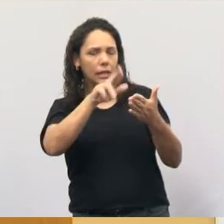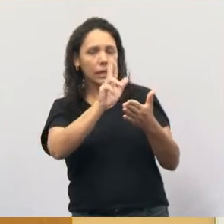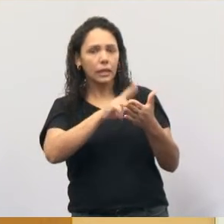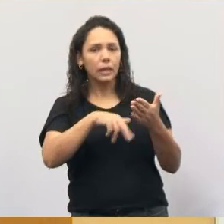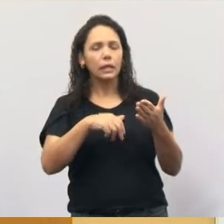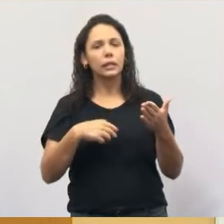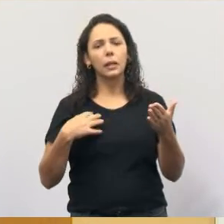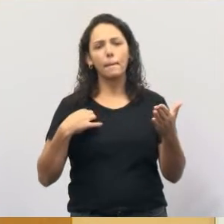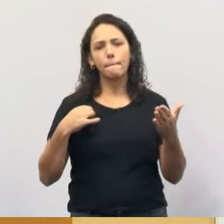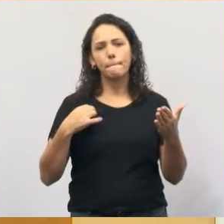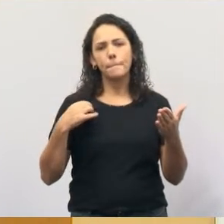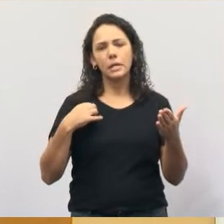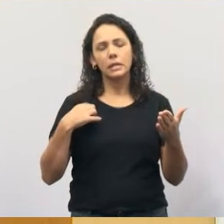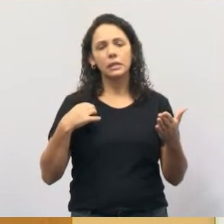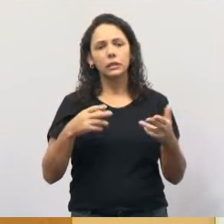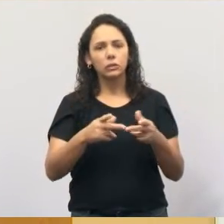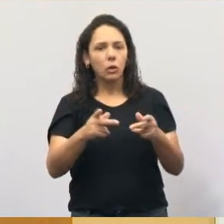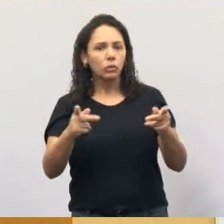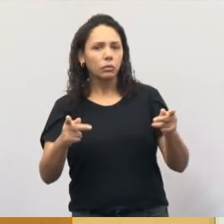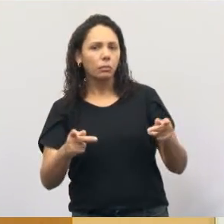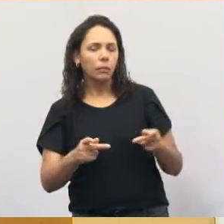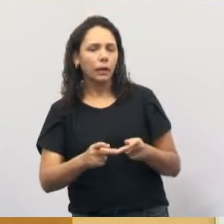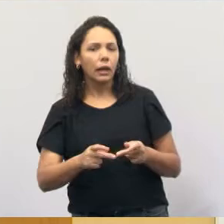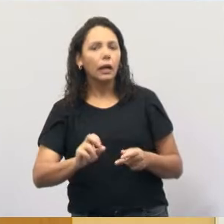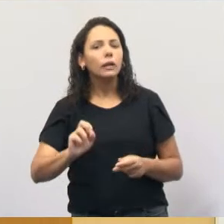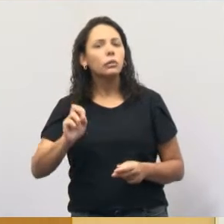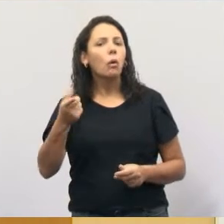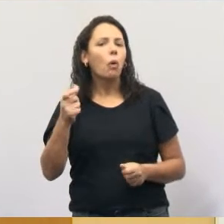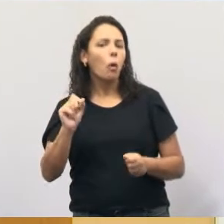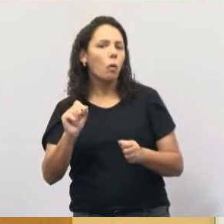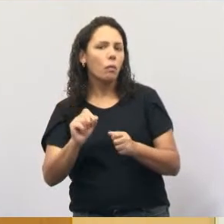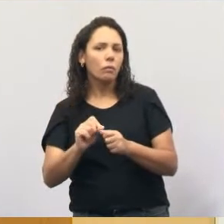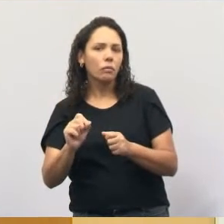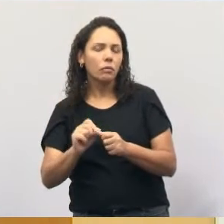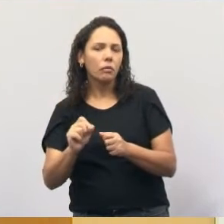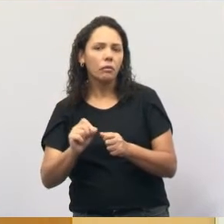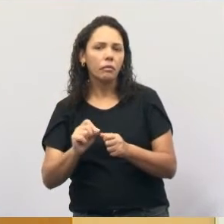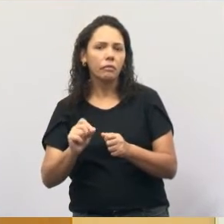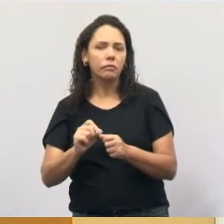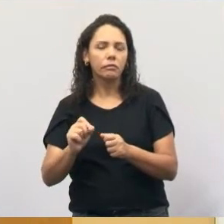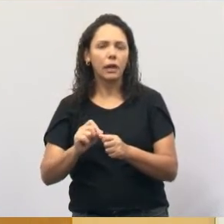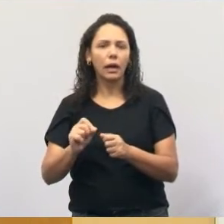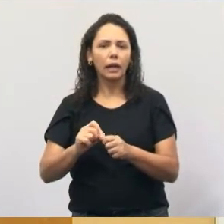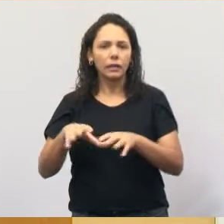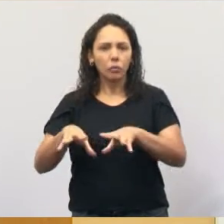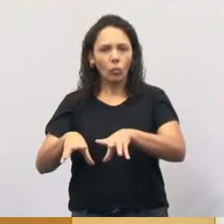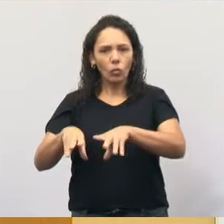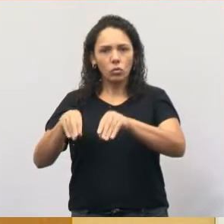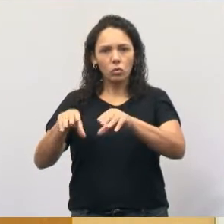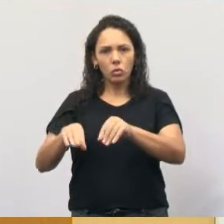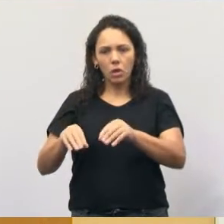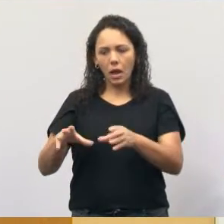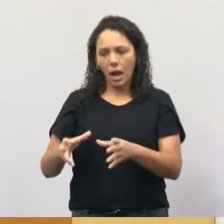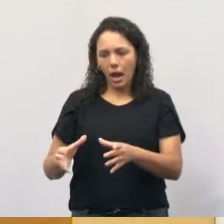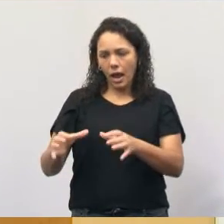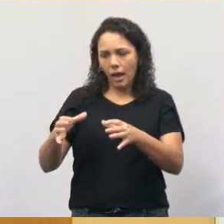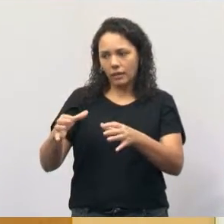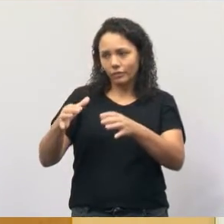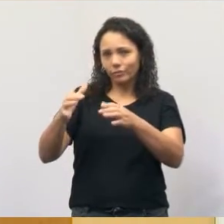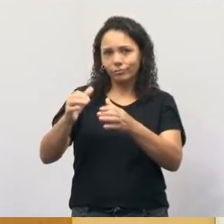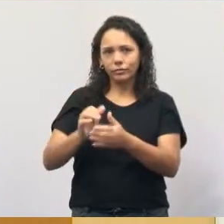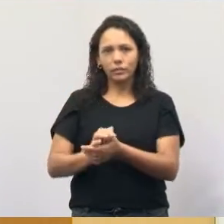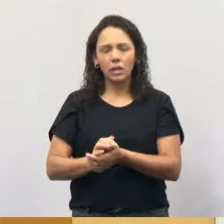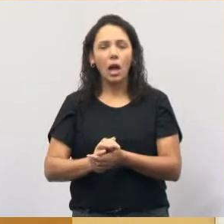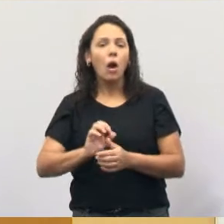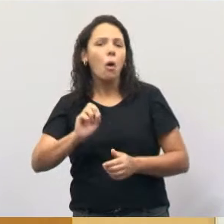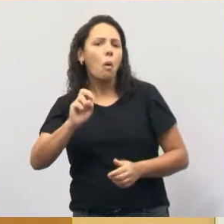seu artesanato, seja aquele que faz uma escultura na argila, seja aquele que é um fotógrafo, enfim, são